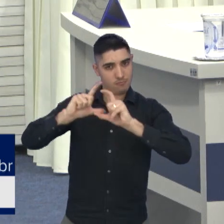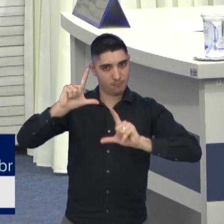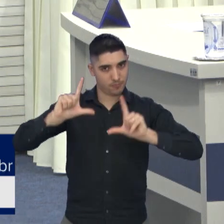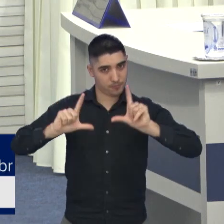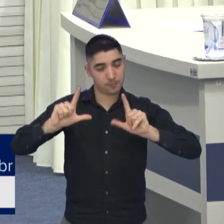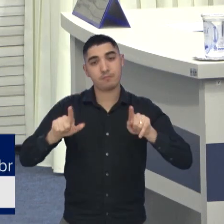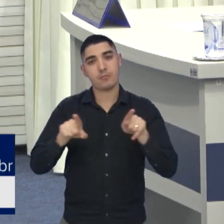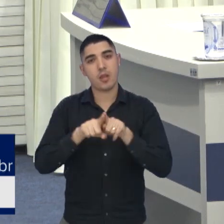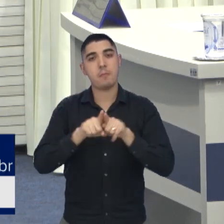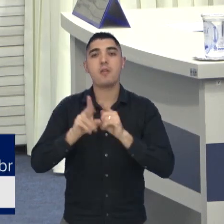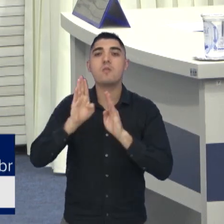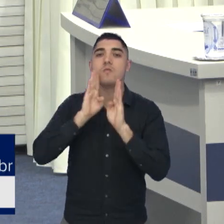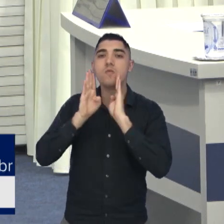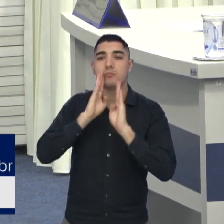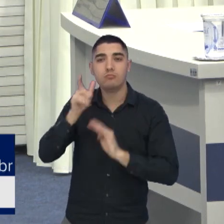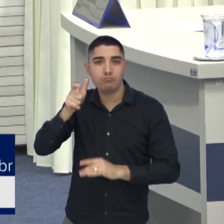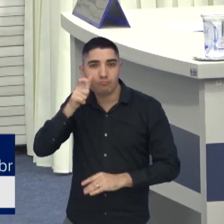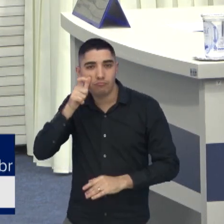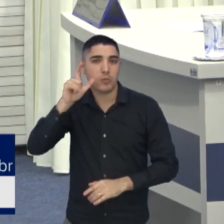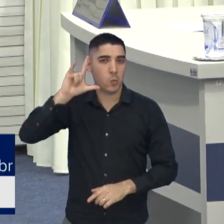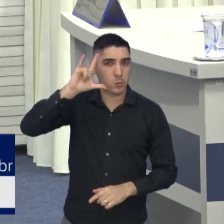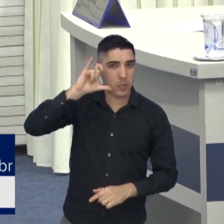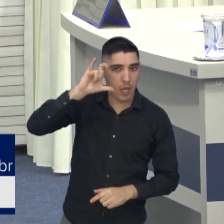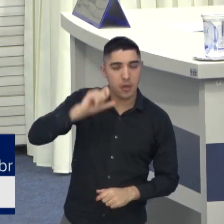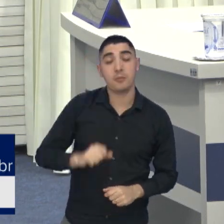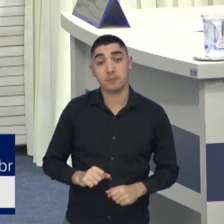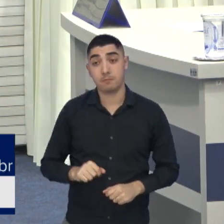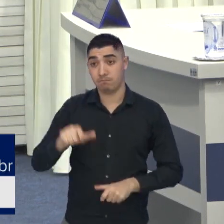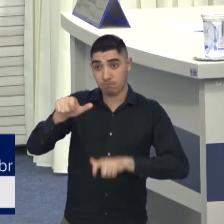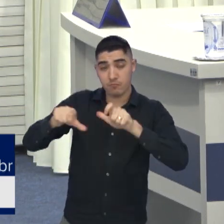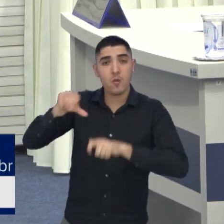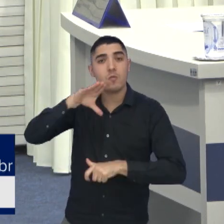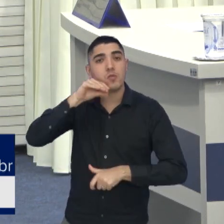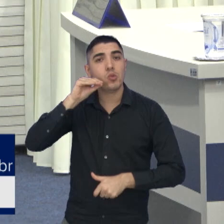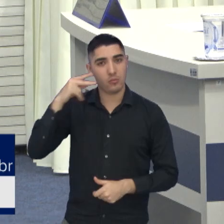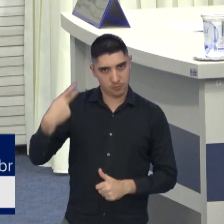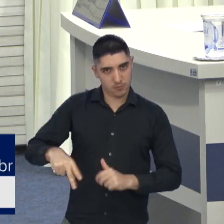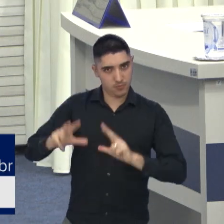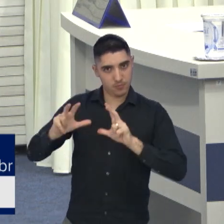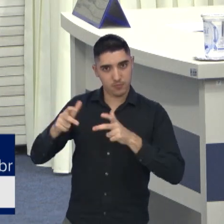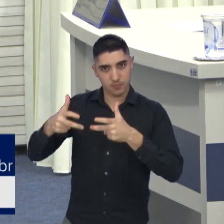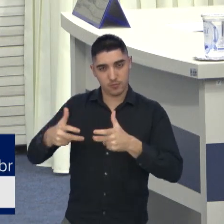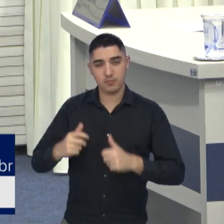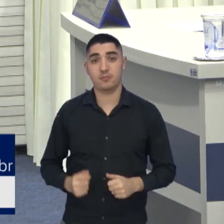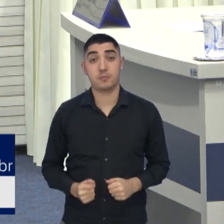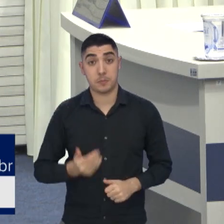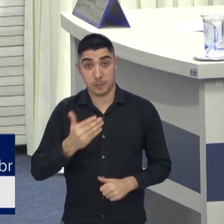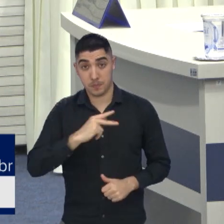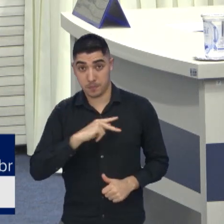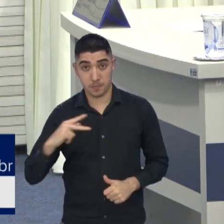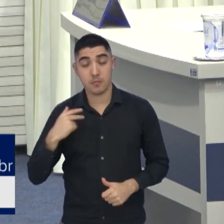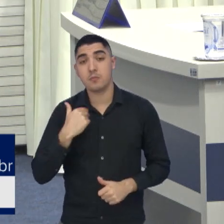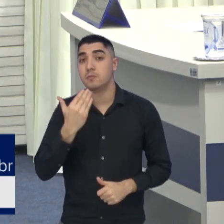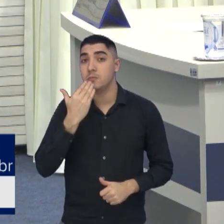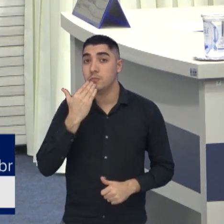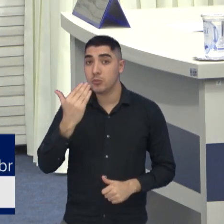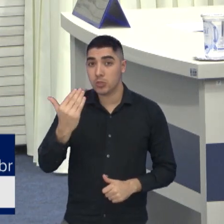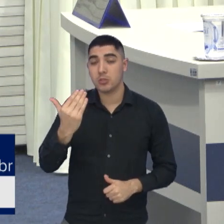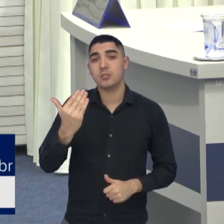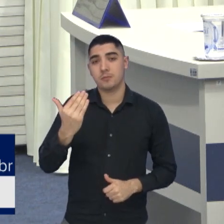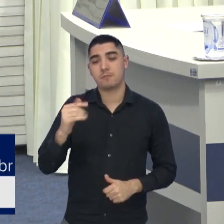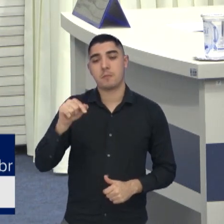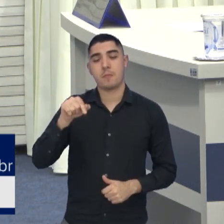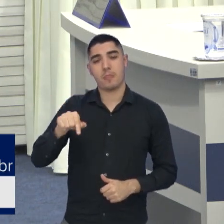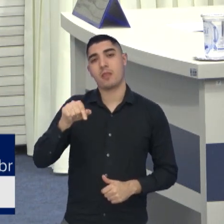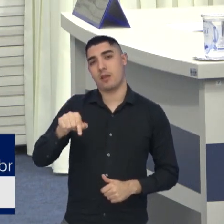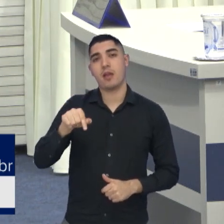do Facebook, Instagram, aos funcionários da casa. Senhor presidente, solicito a